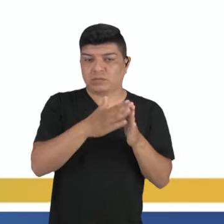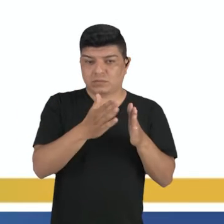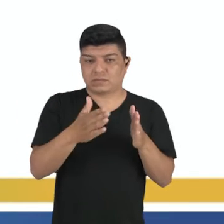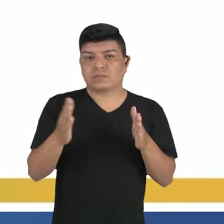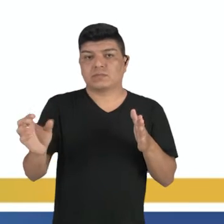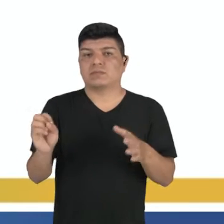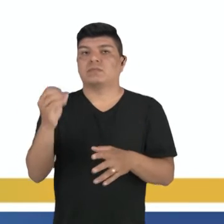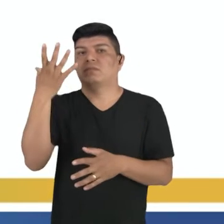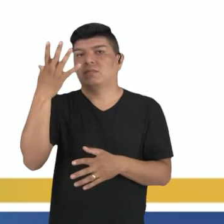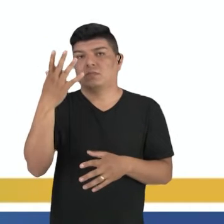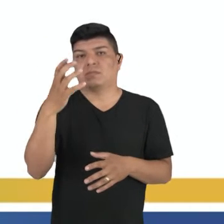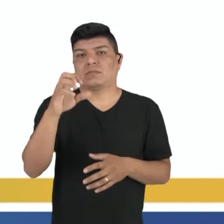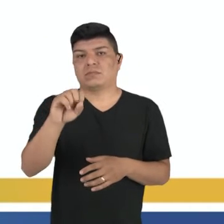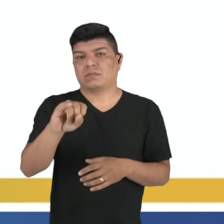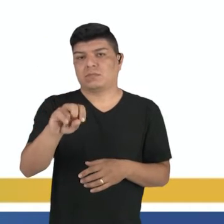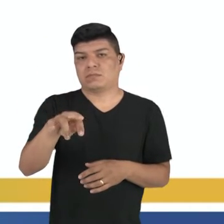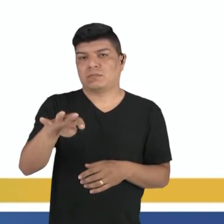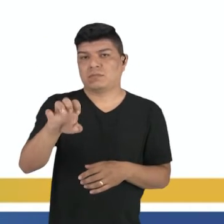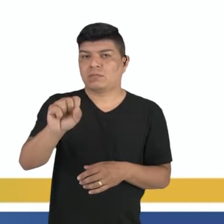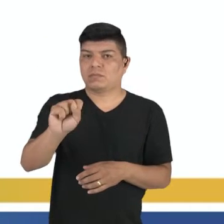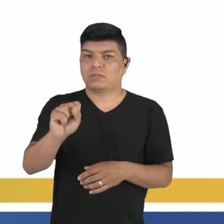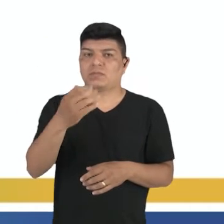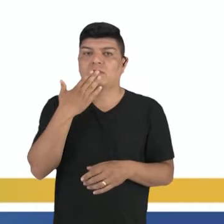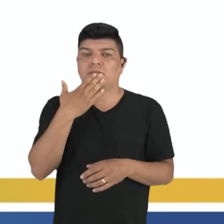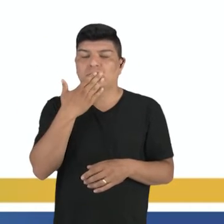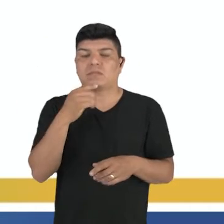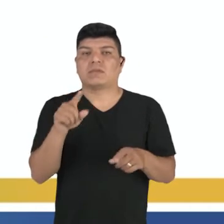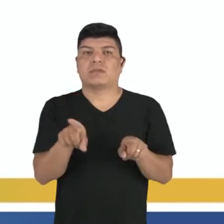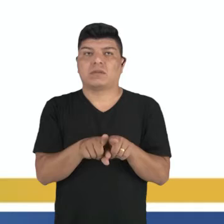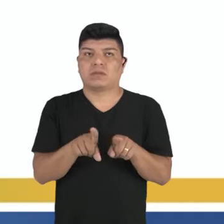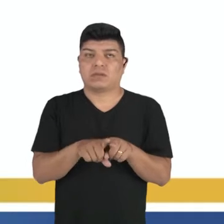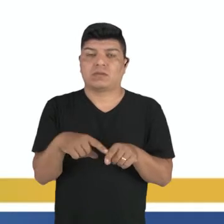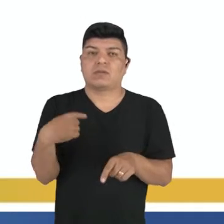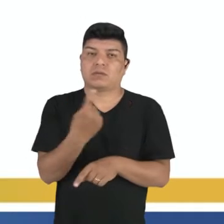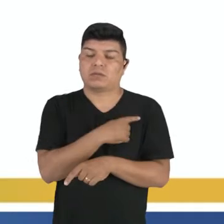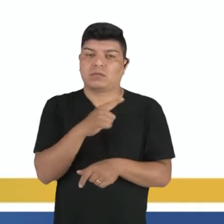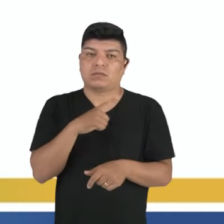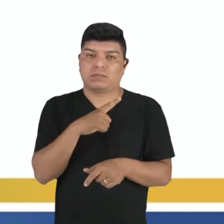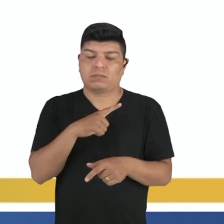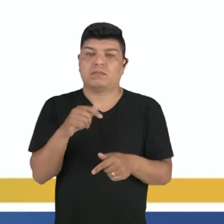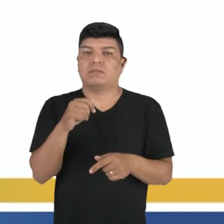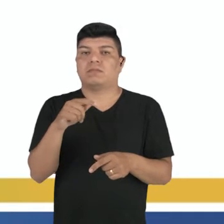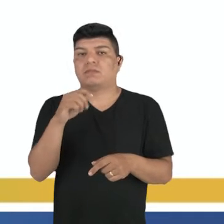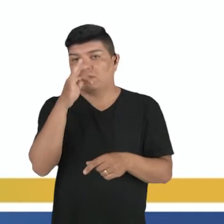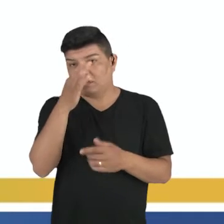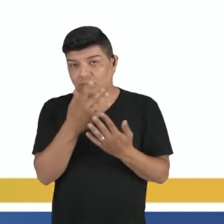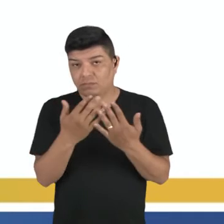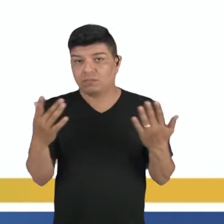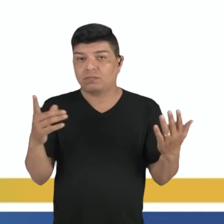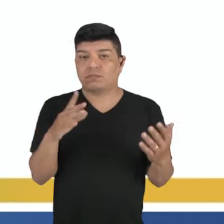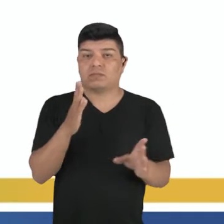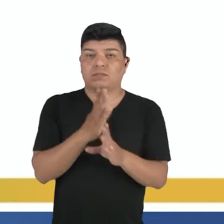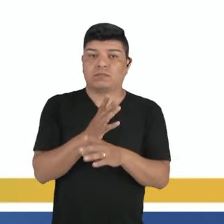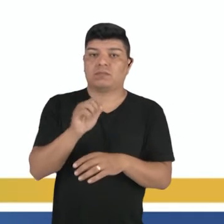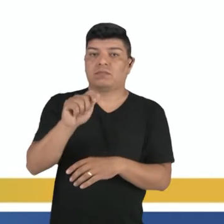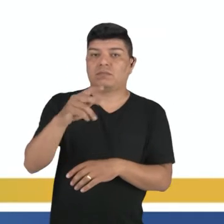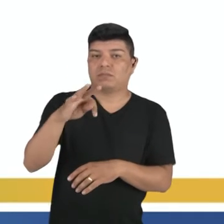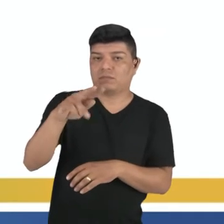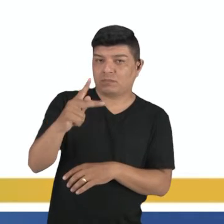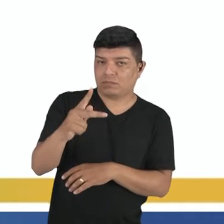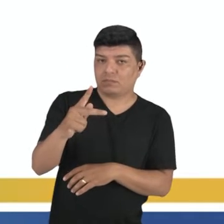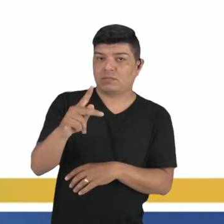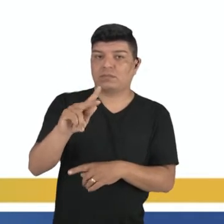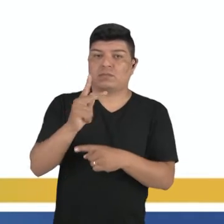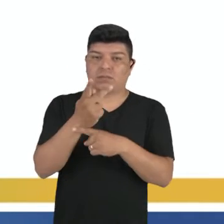nessa fase ocorre a síntese das moléculas de glicose né que a nossa planta produz através da ATP e